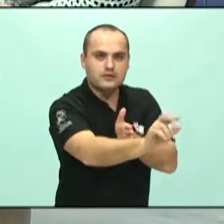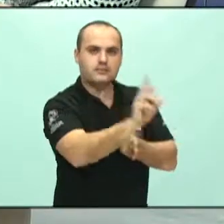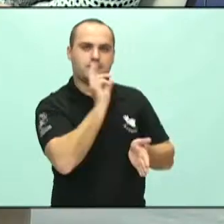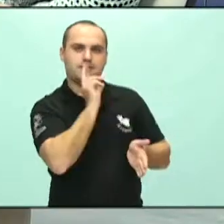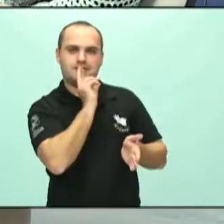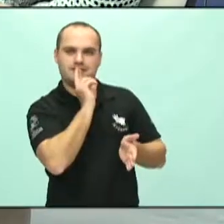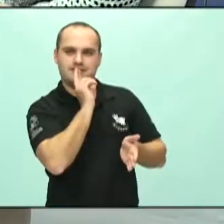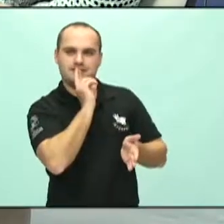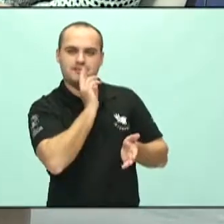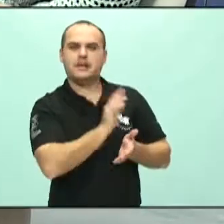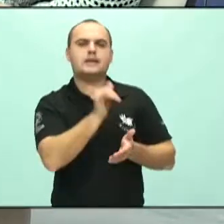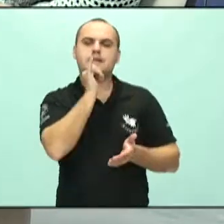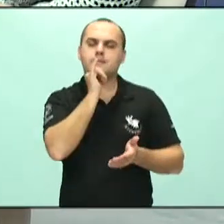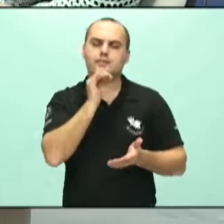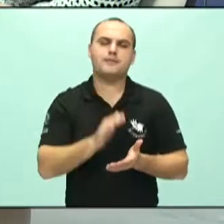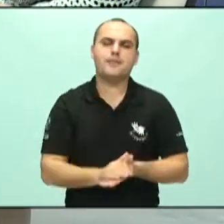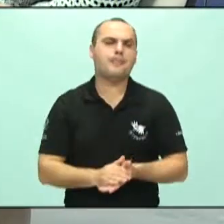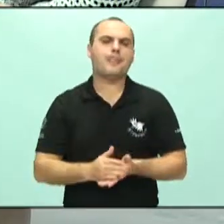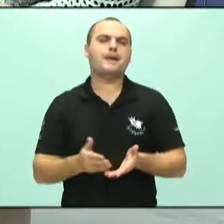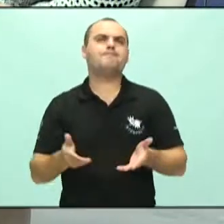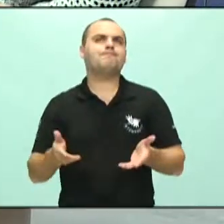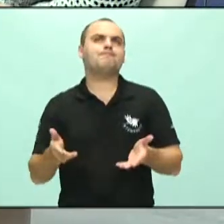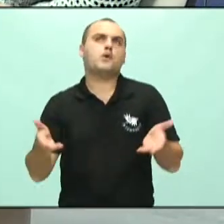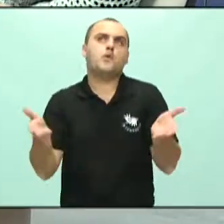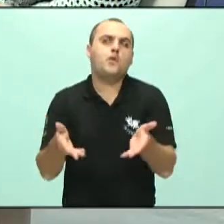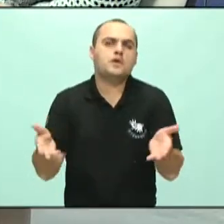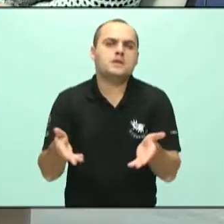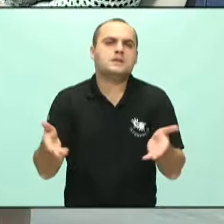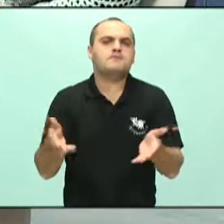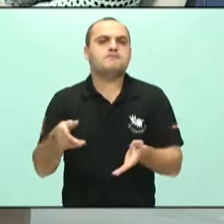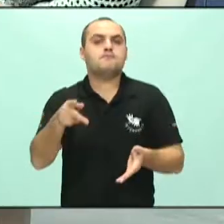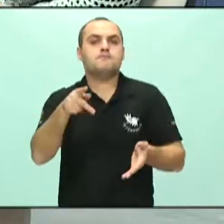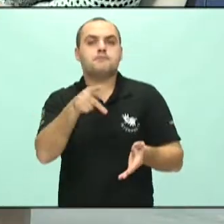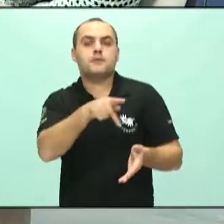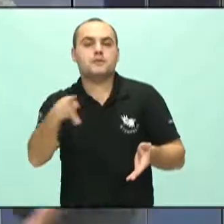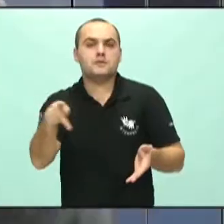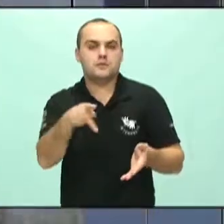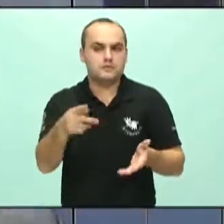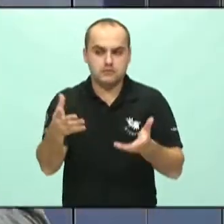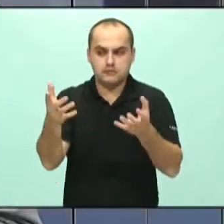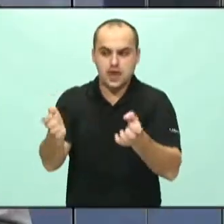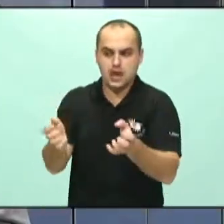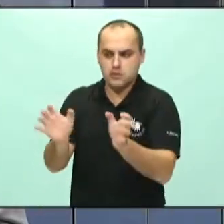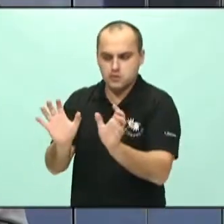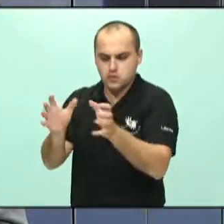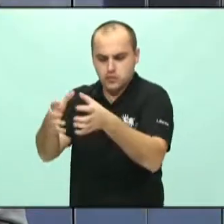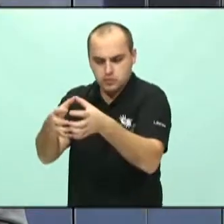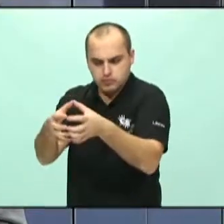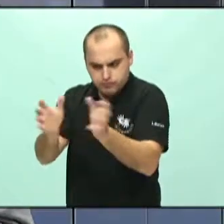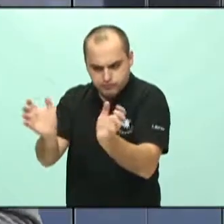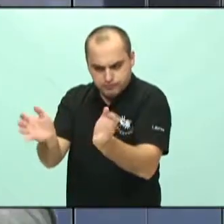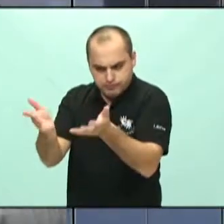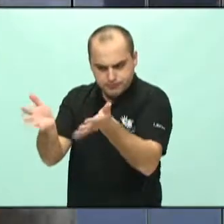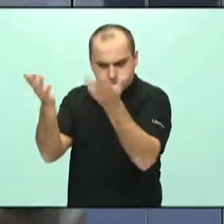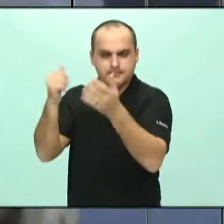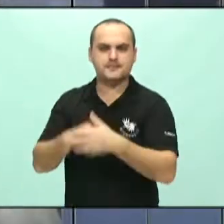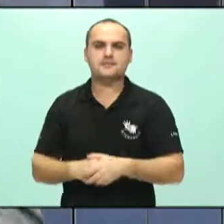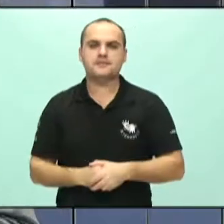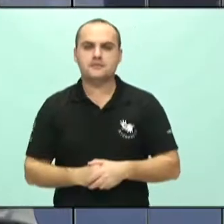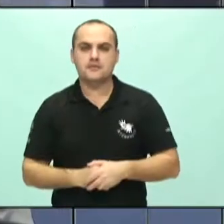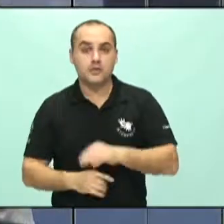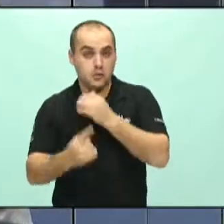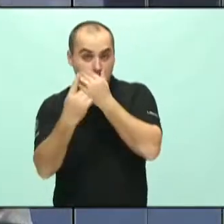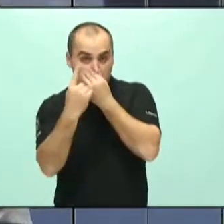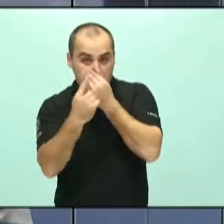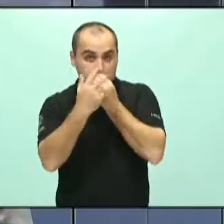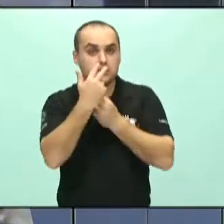exemplo, hoje o professor quer integrar uma turma. Como é que ele pode... Alguma das